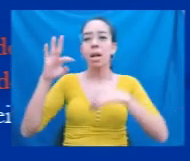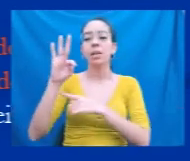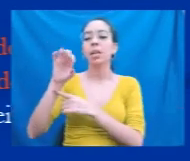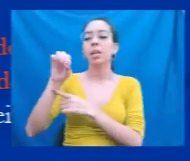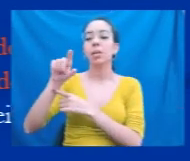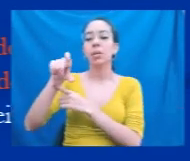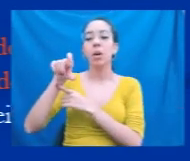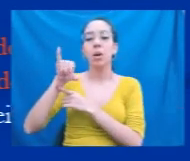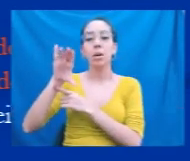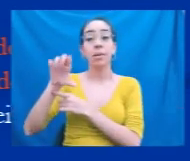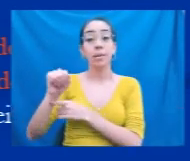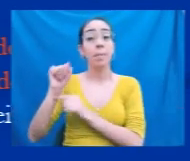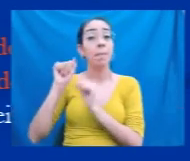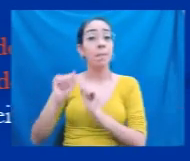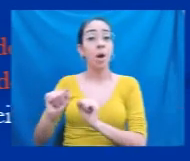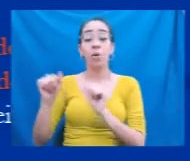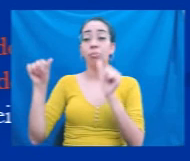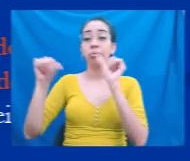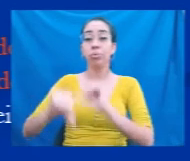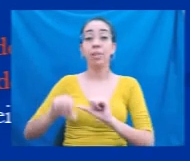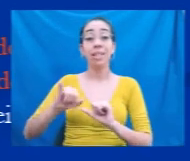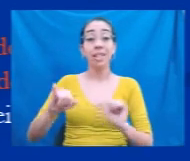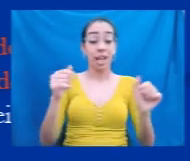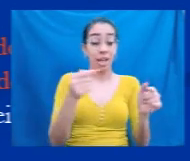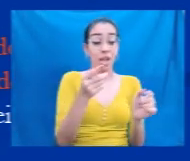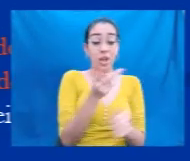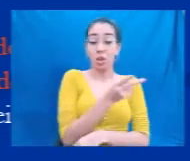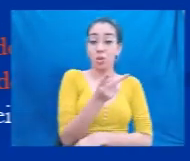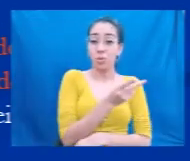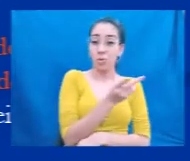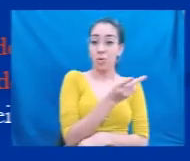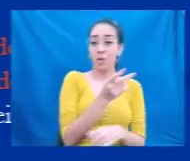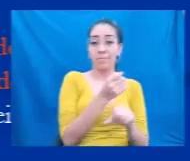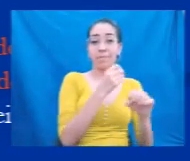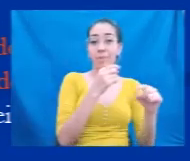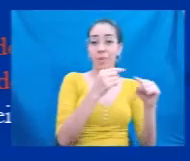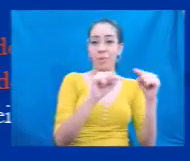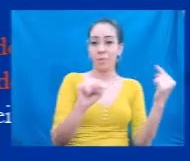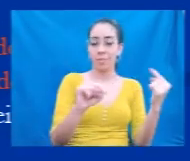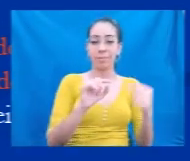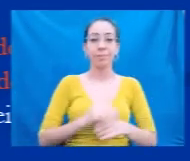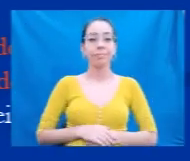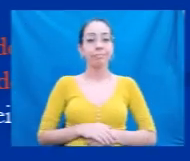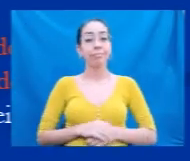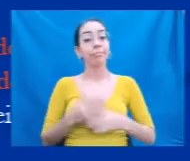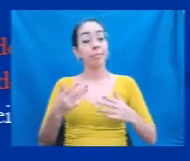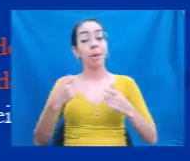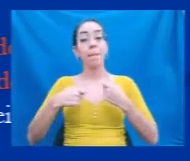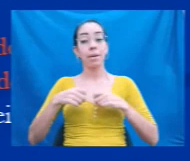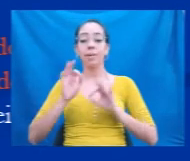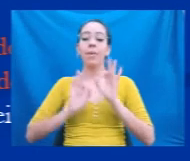tóxica, algo assim, né, realmente terrível que pode acontecer simplesmente por deixar próximos reagentes que são incompatíveis.